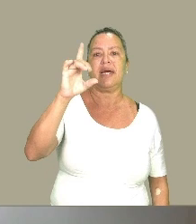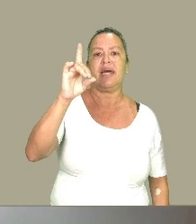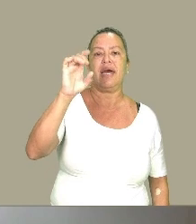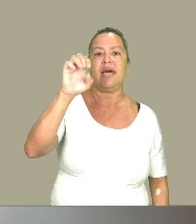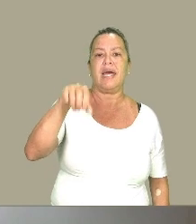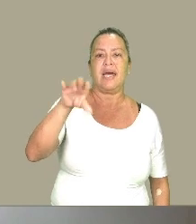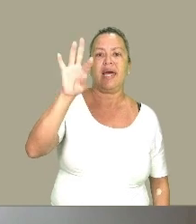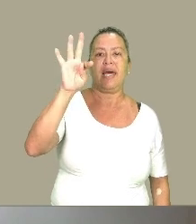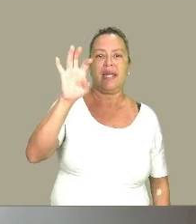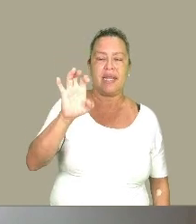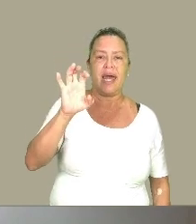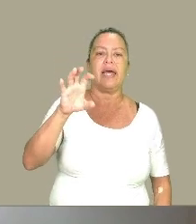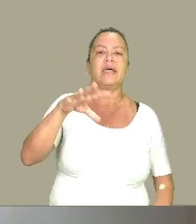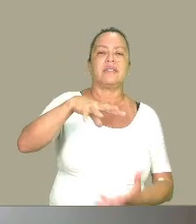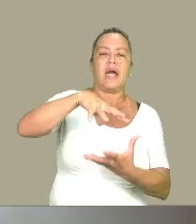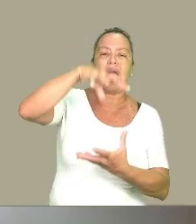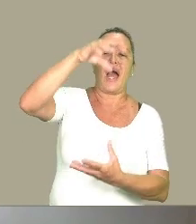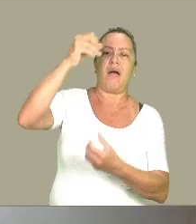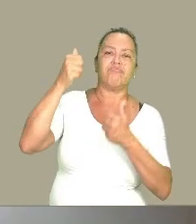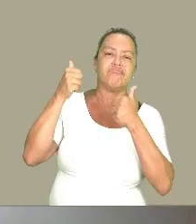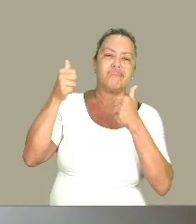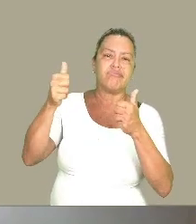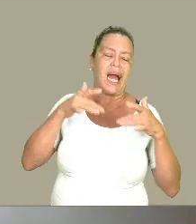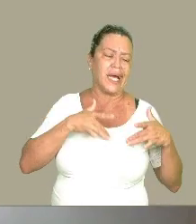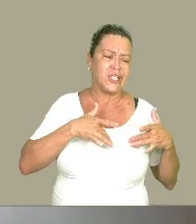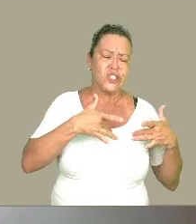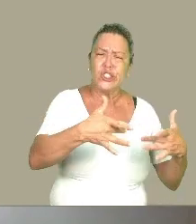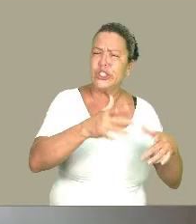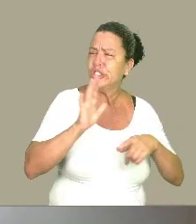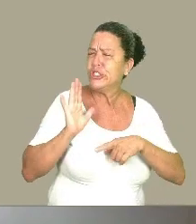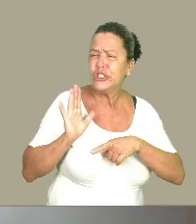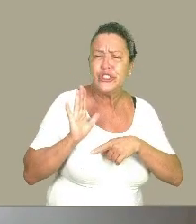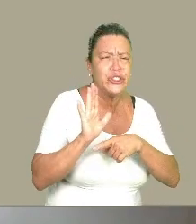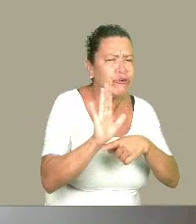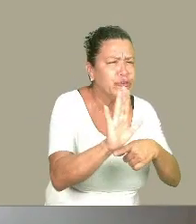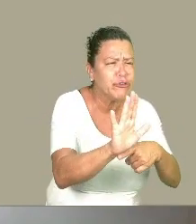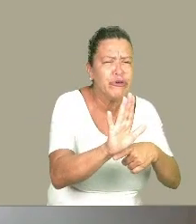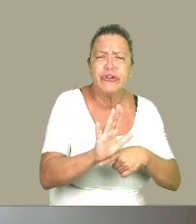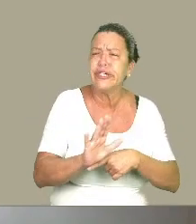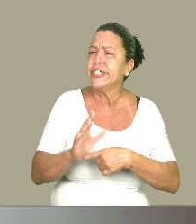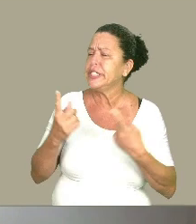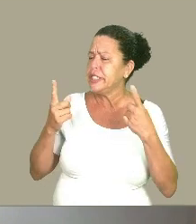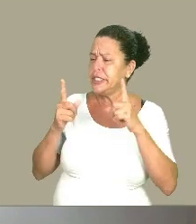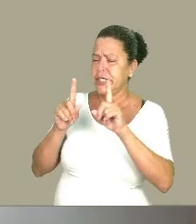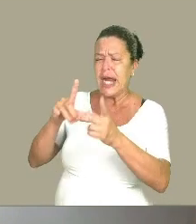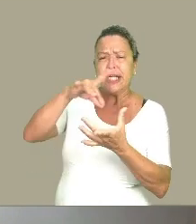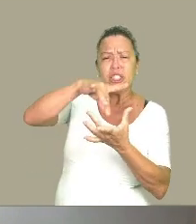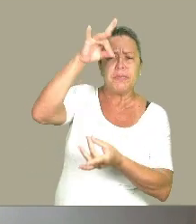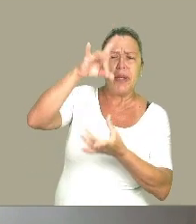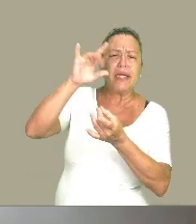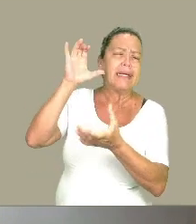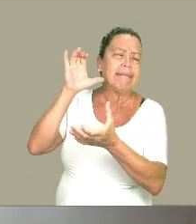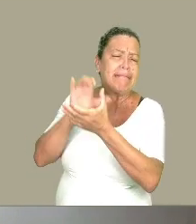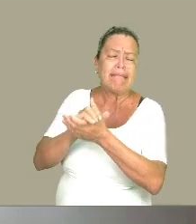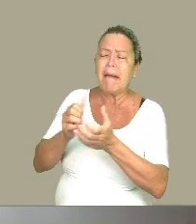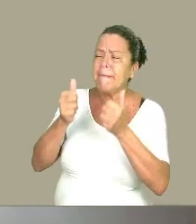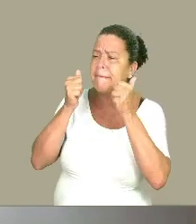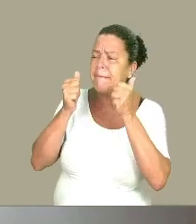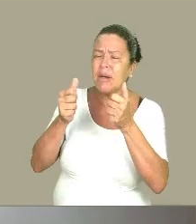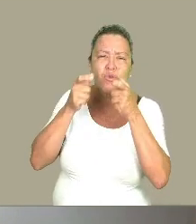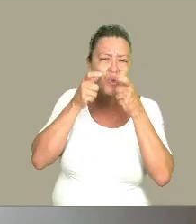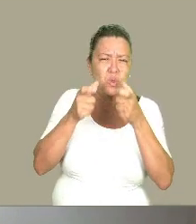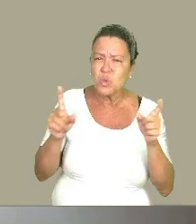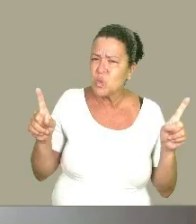magníficas de prestação de caridade, de cumprimento de realizações de interesse geral, né, se